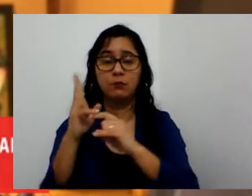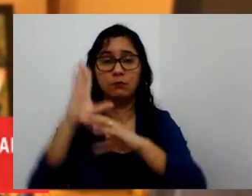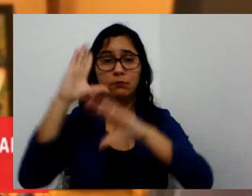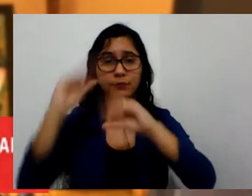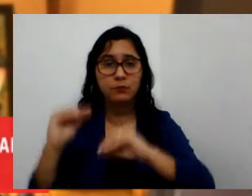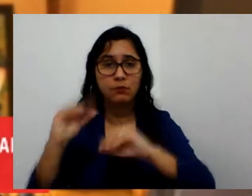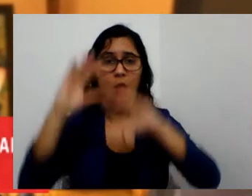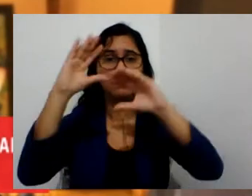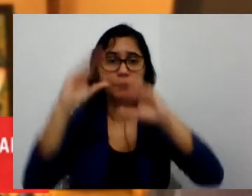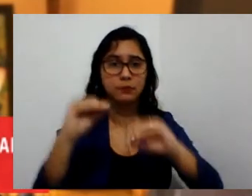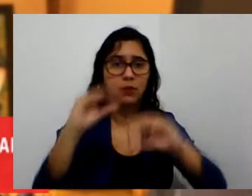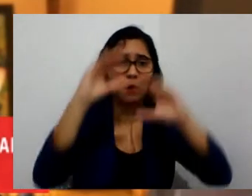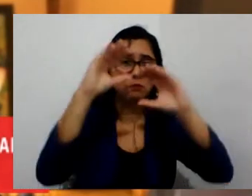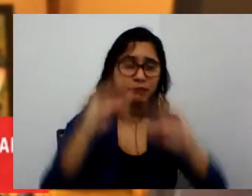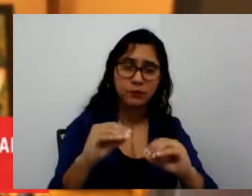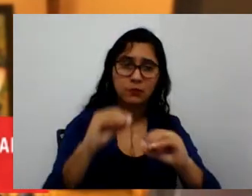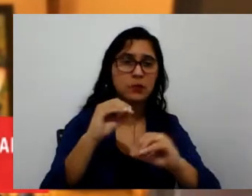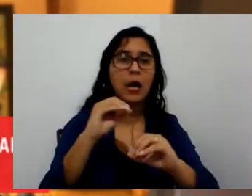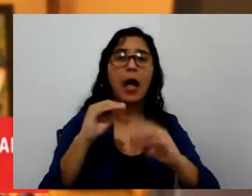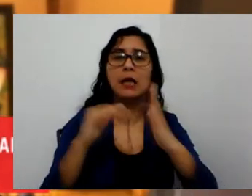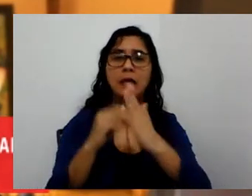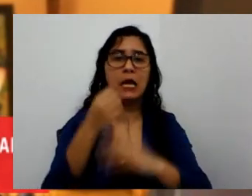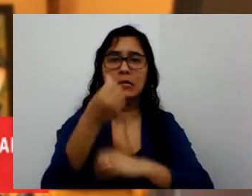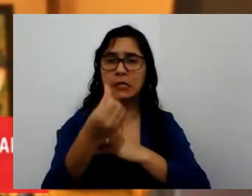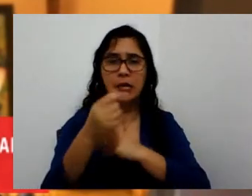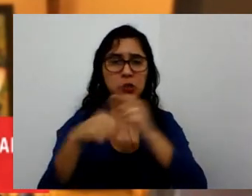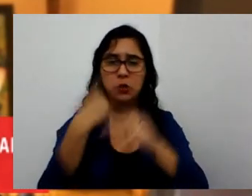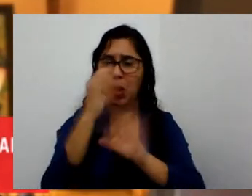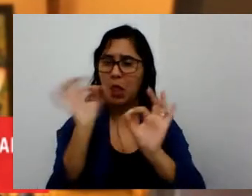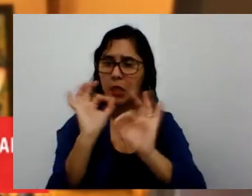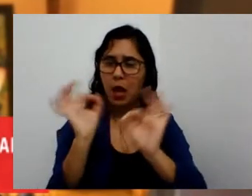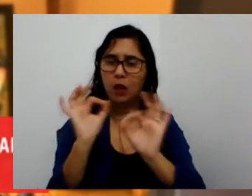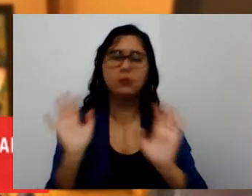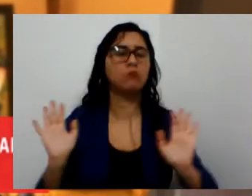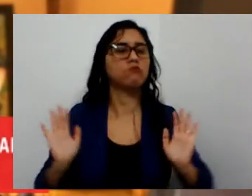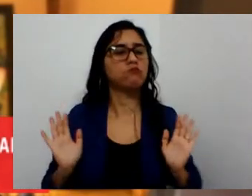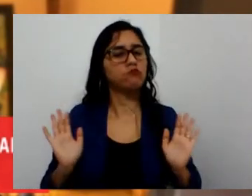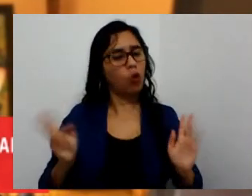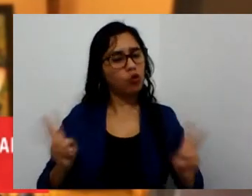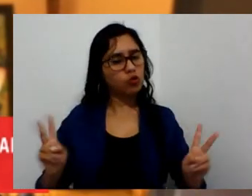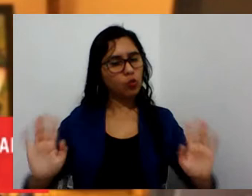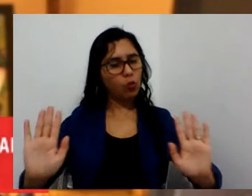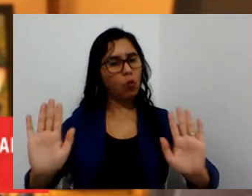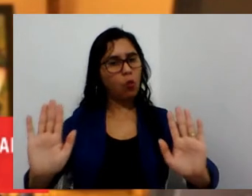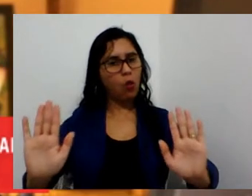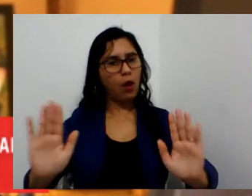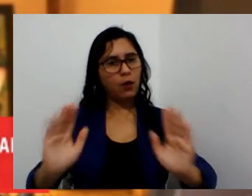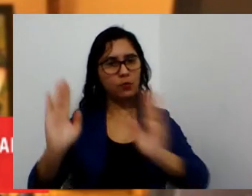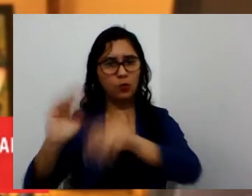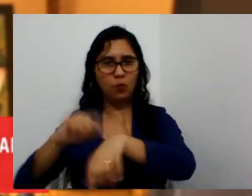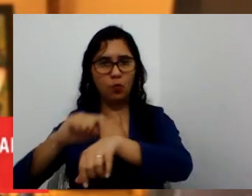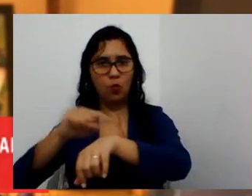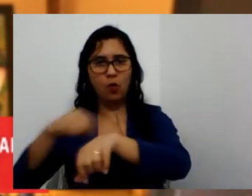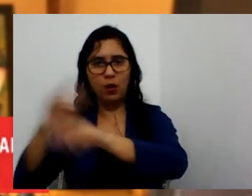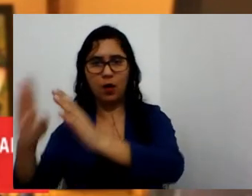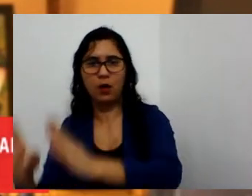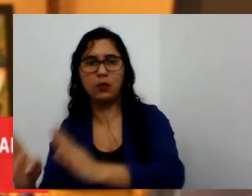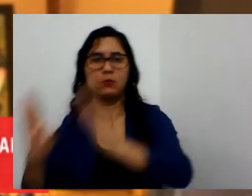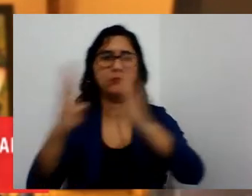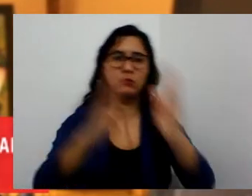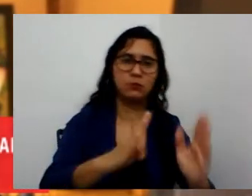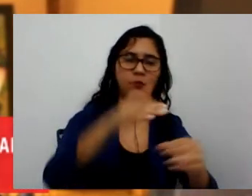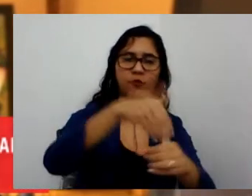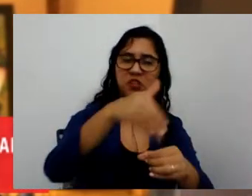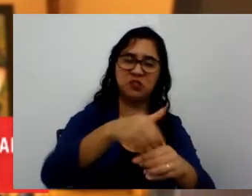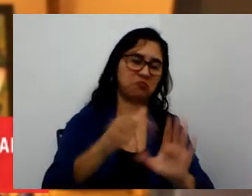horas, nada será feito, nenhuma providência será tomada para a extensão do prazo da